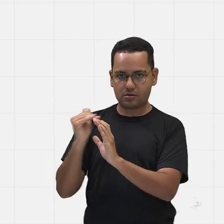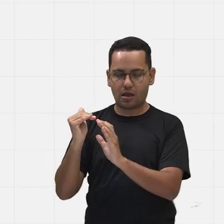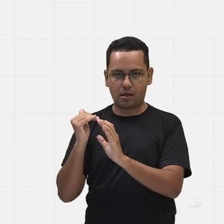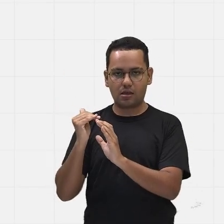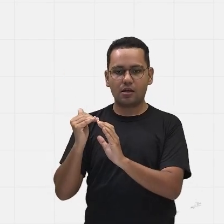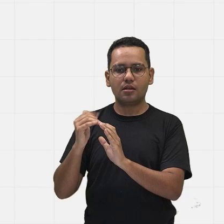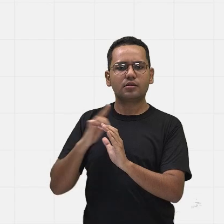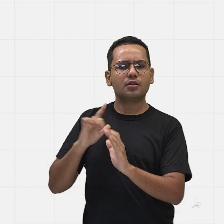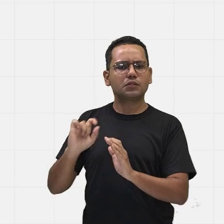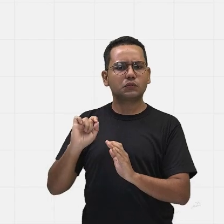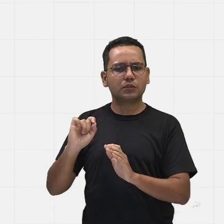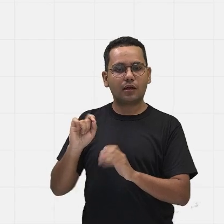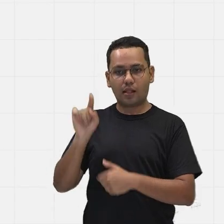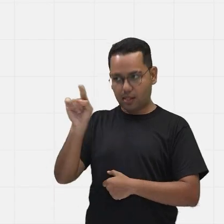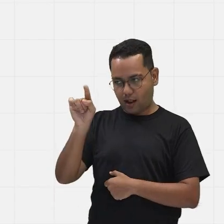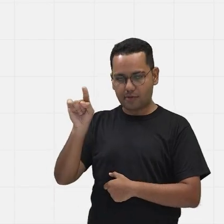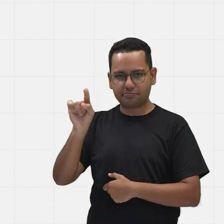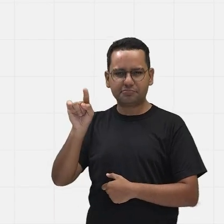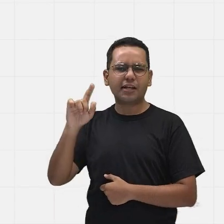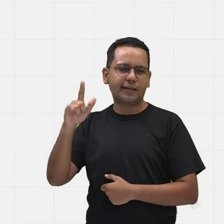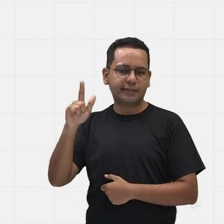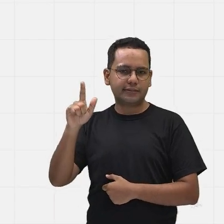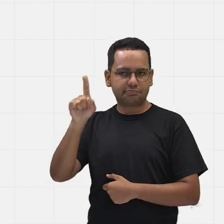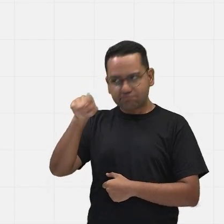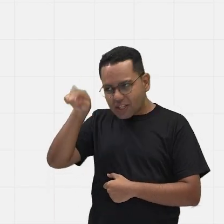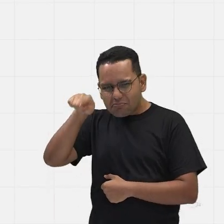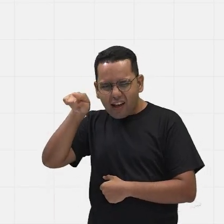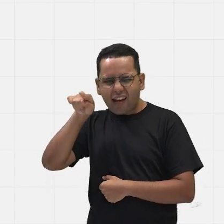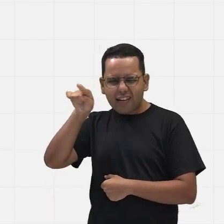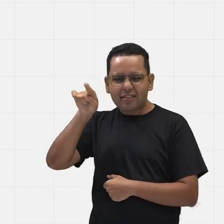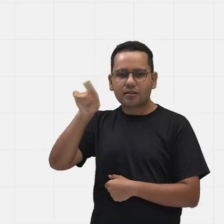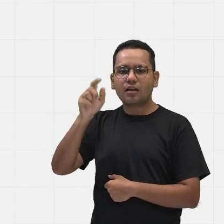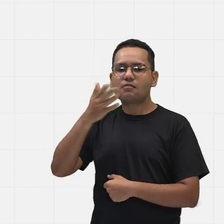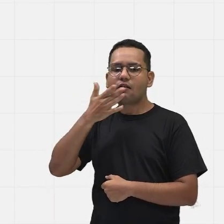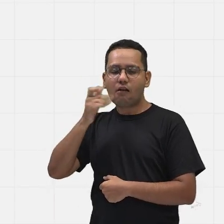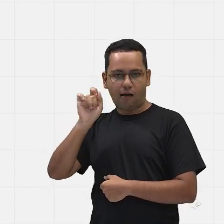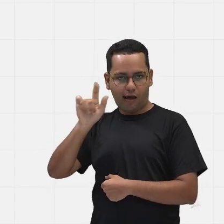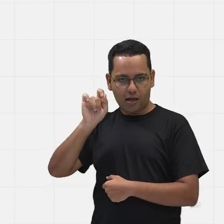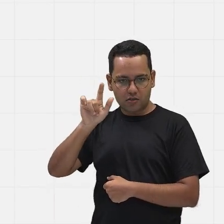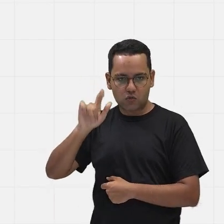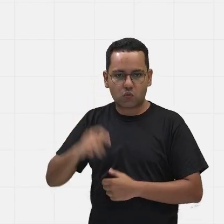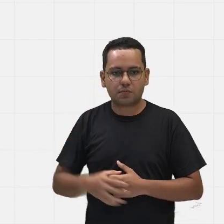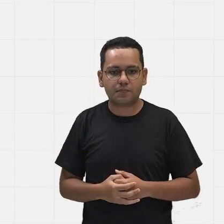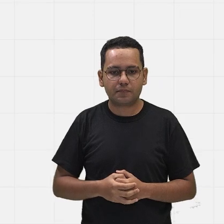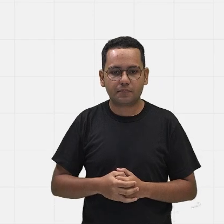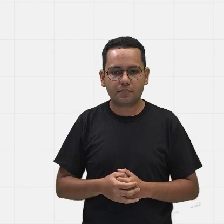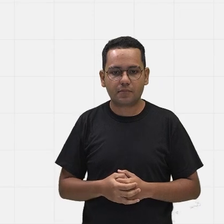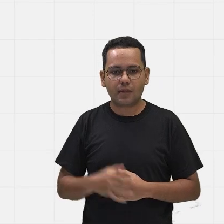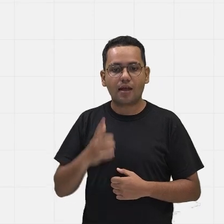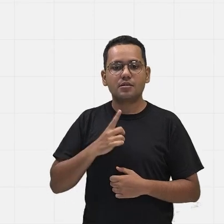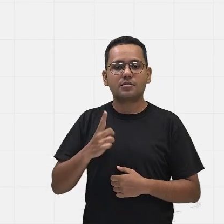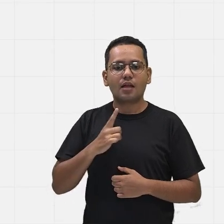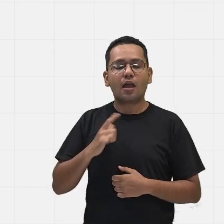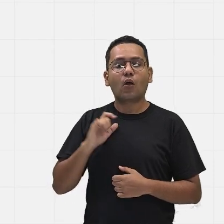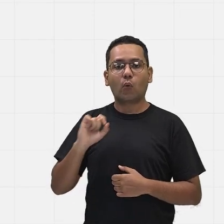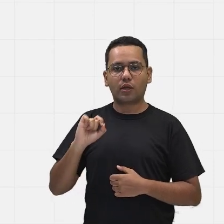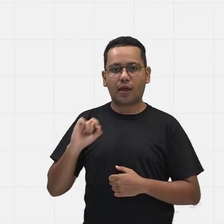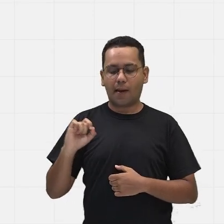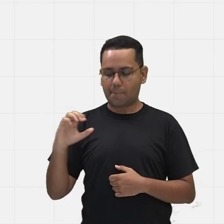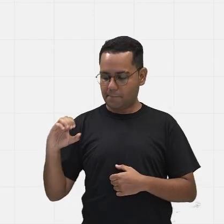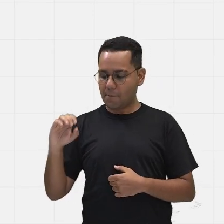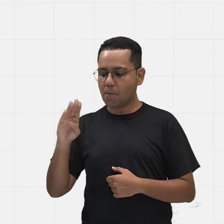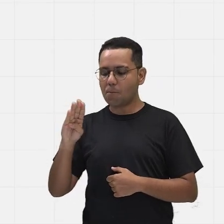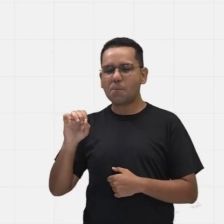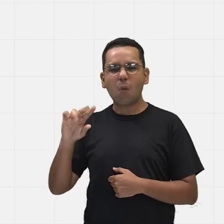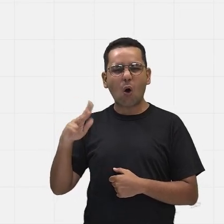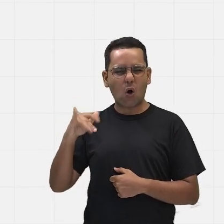no bonequinho ou no ícone do seu login, vai aparecer uma bolinha na cor azul. E isso quer dizer o